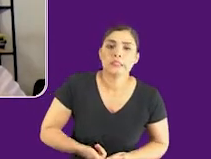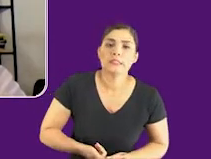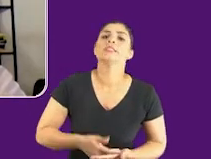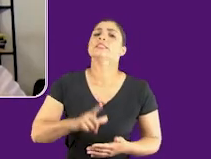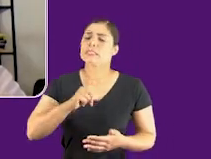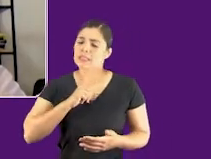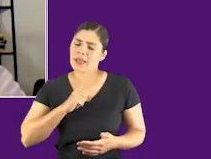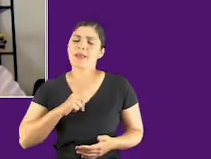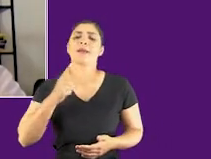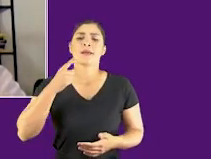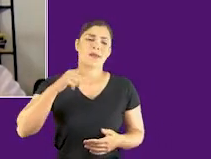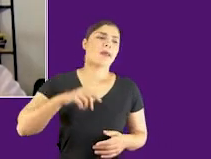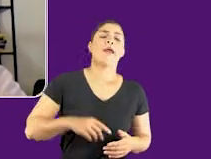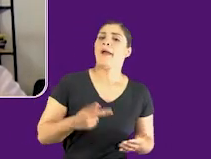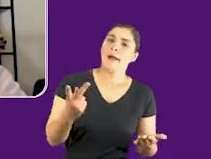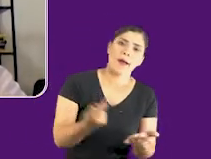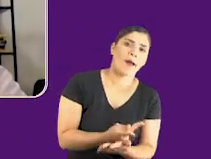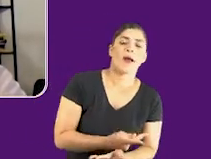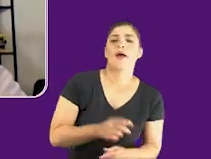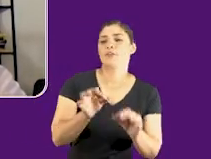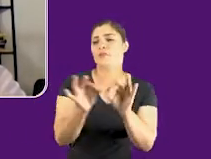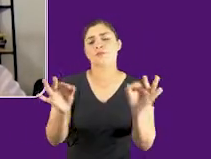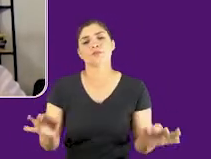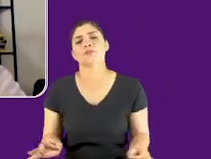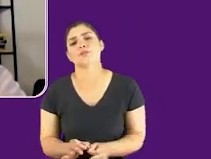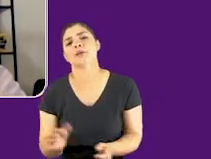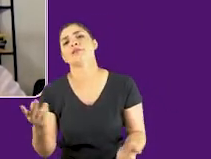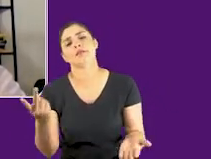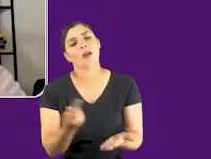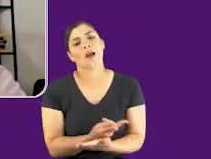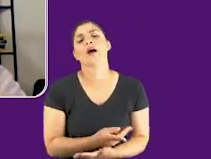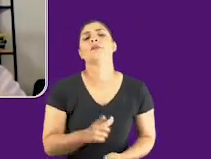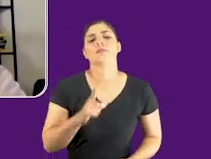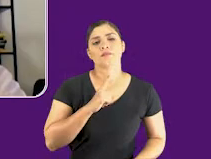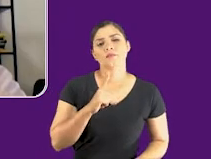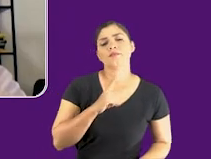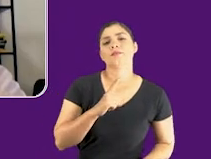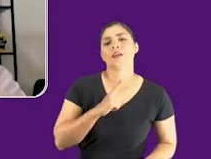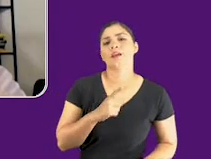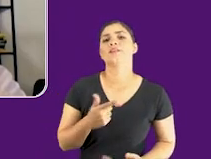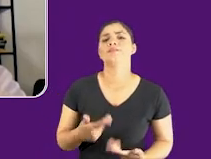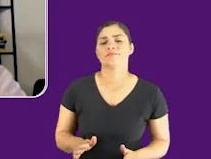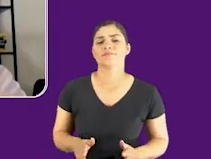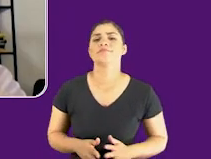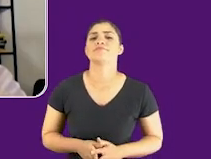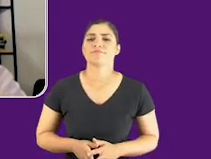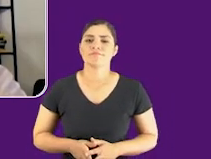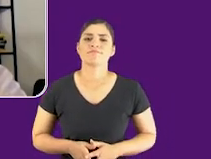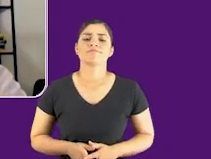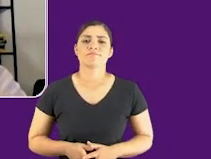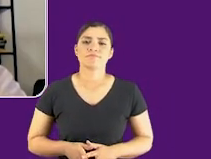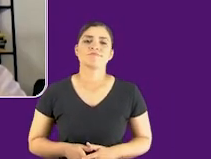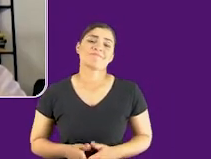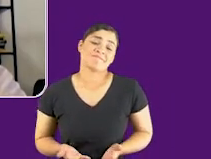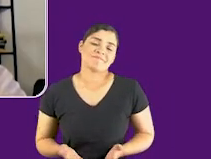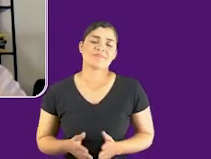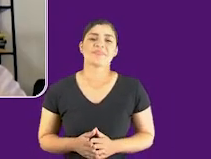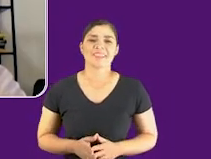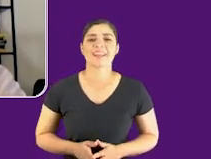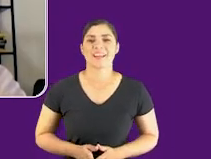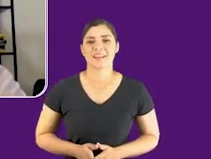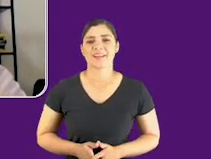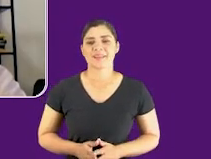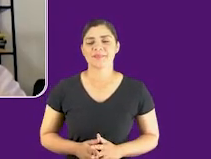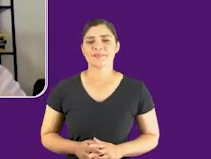ideias que nós temos que depois não funciona o WhatsApp para gente poderia passar o dia inteiro aqui conversando também dos seus casinhos mais